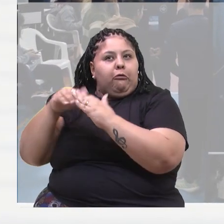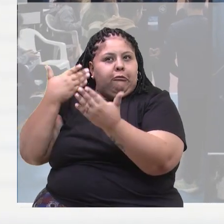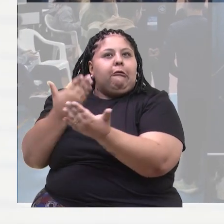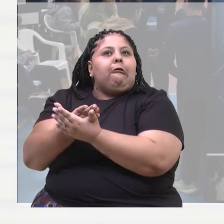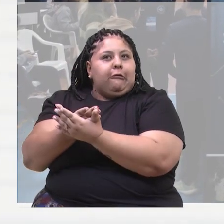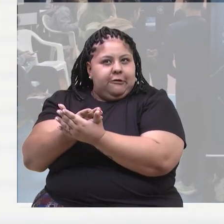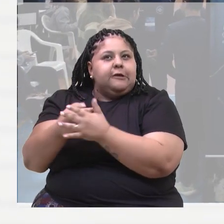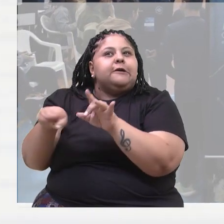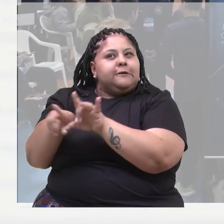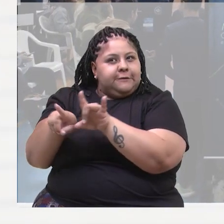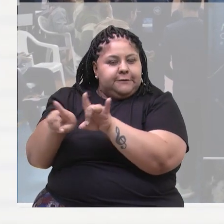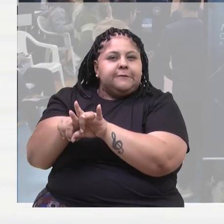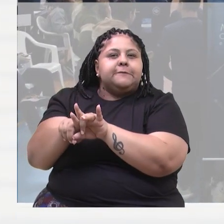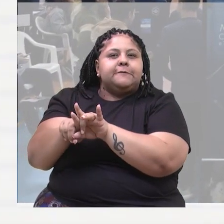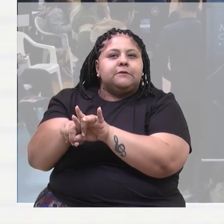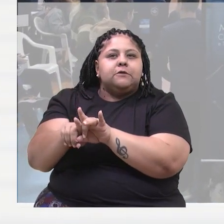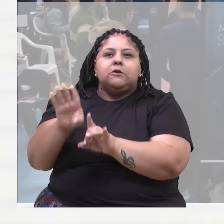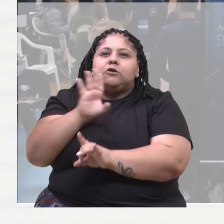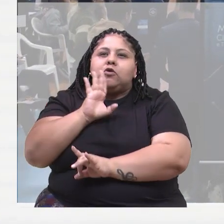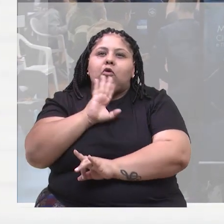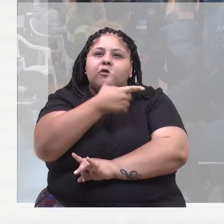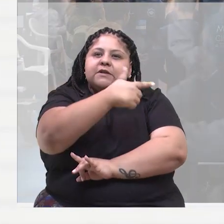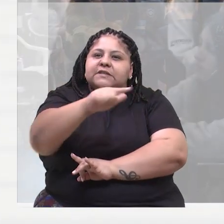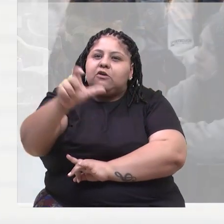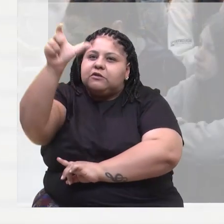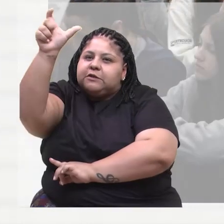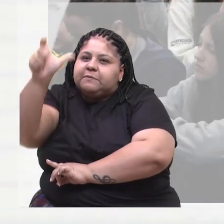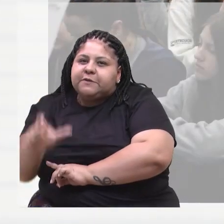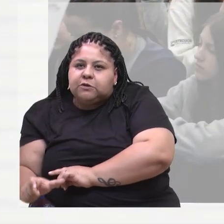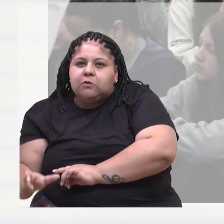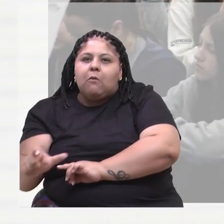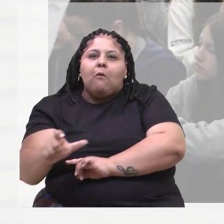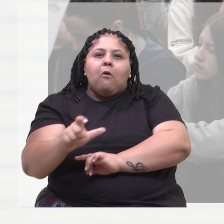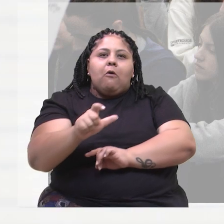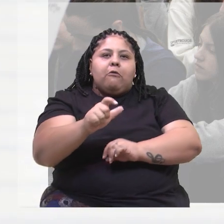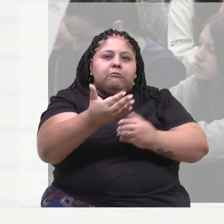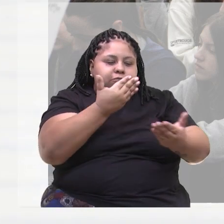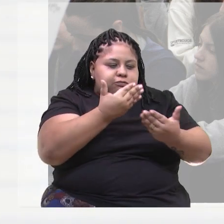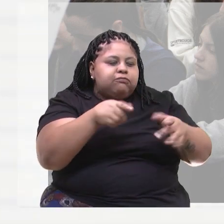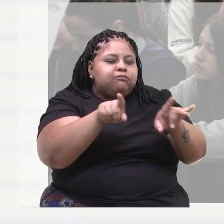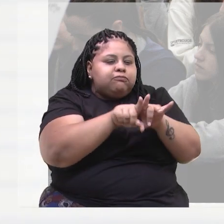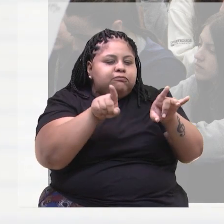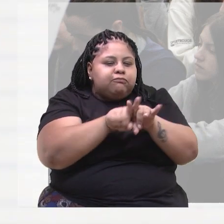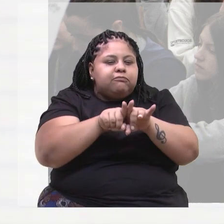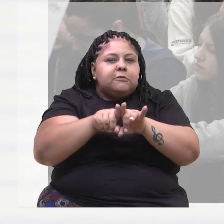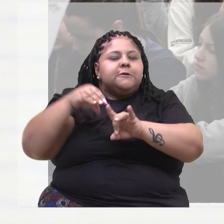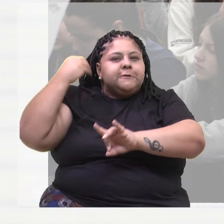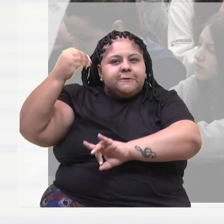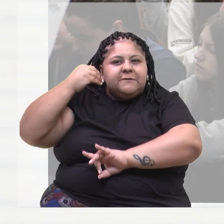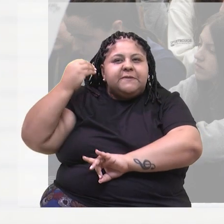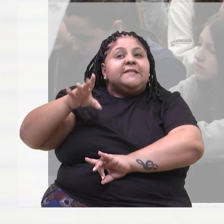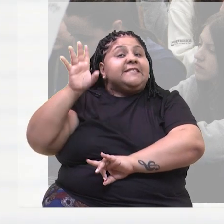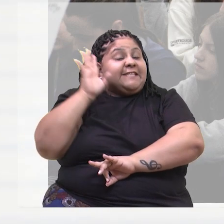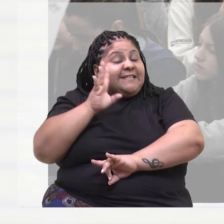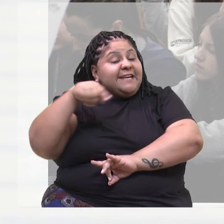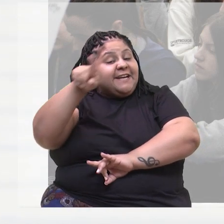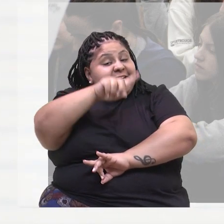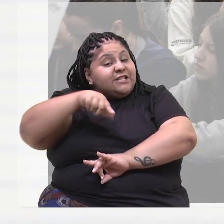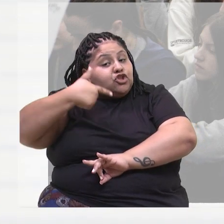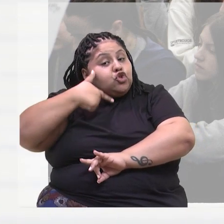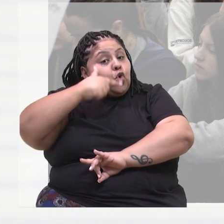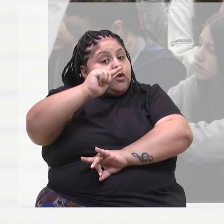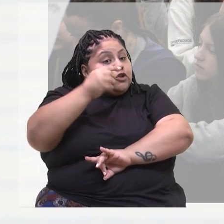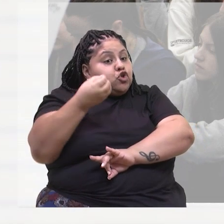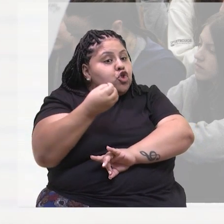gente conseguiu interagir com outras escolas, conhecer outras pessoas, outros avaliadores. Foi uma experiência muito bacana, pois a gente conseguiu